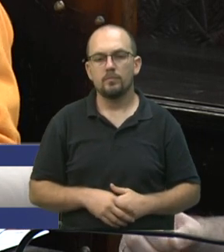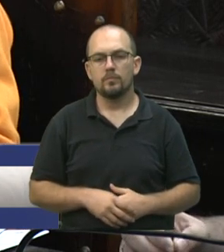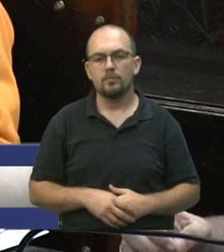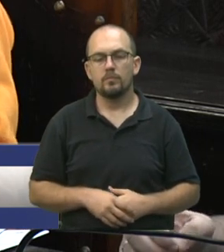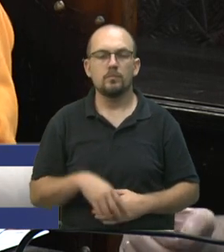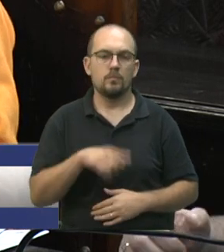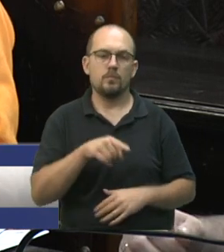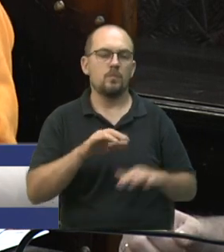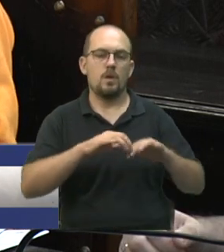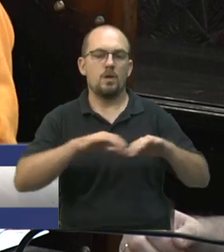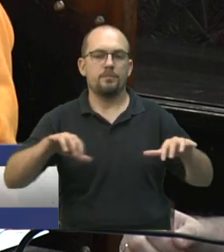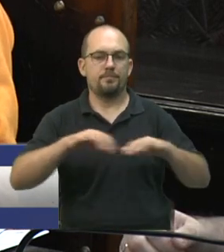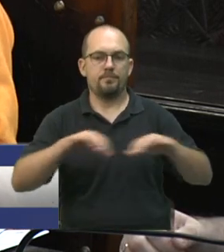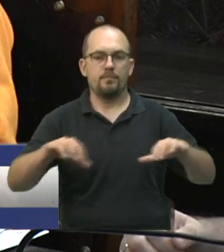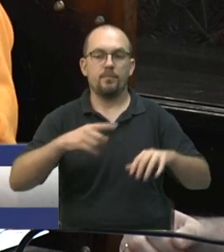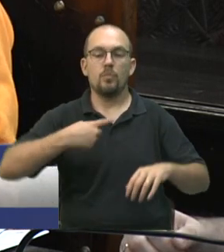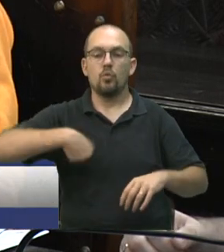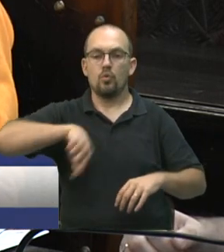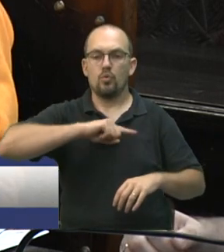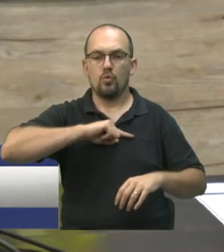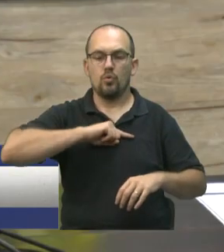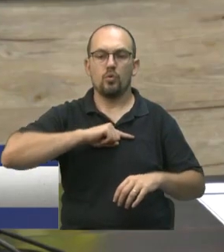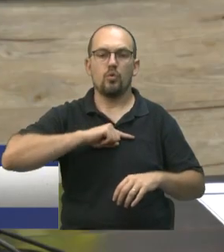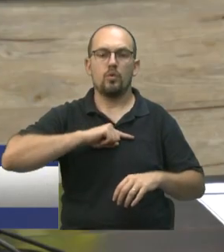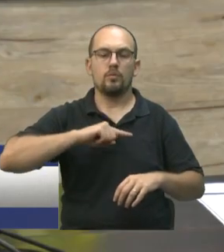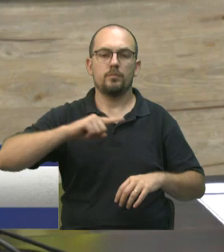desmembrado. Na verdade, nós acolhemos a pedido.